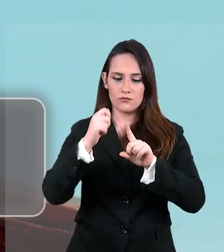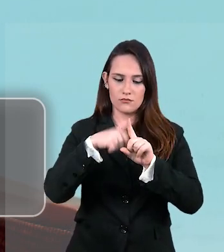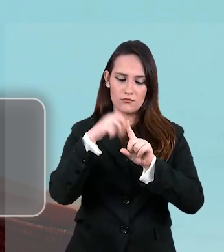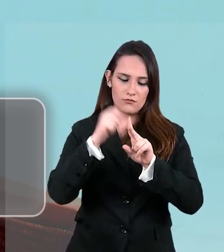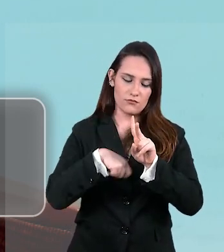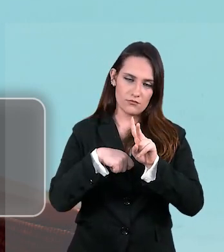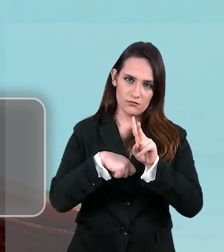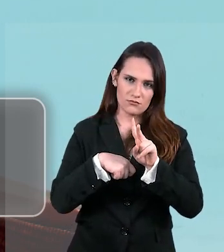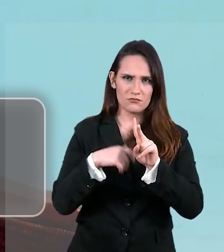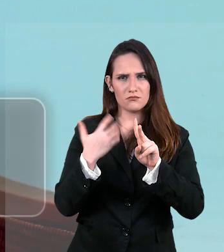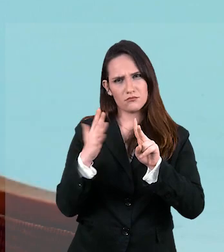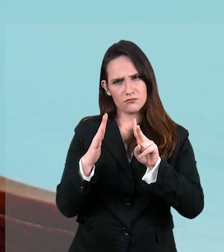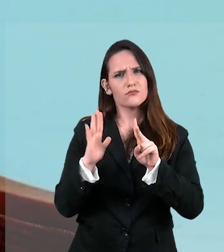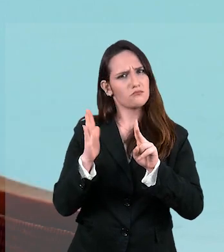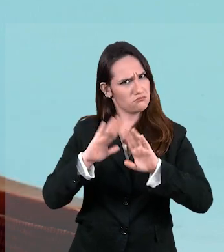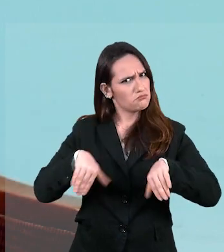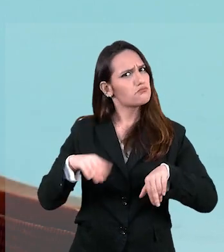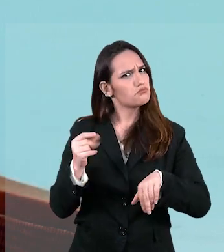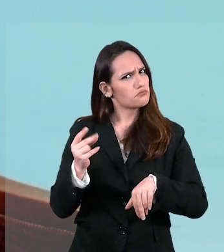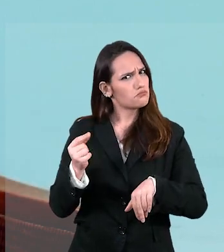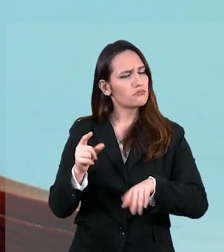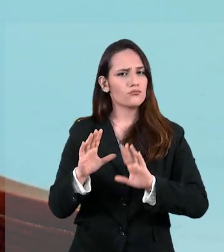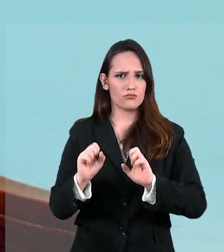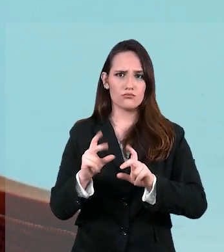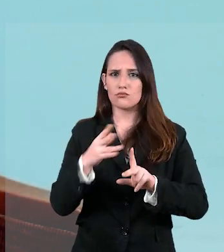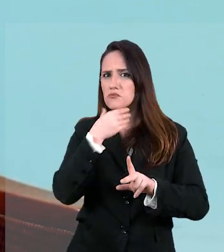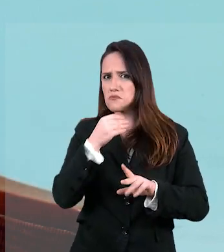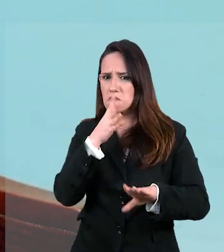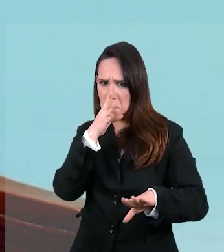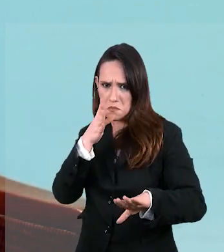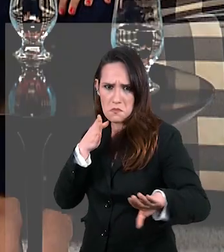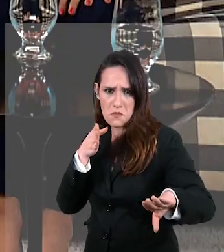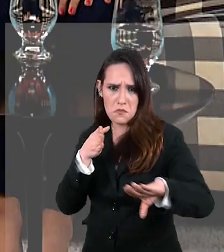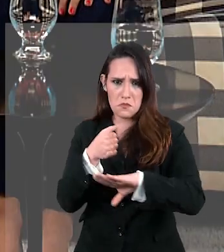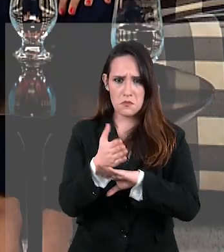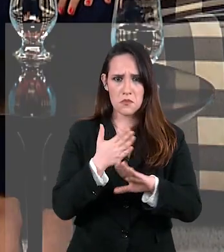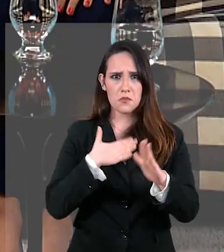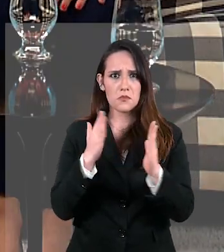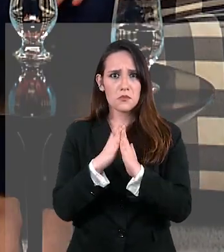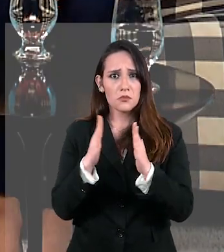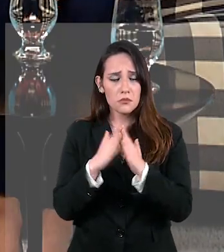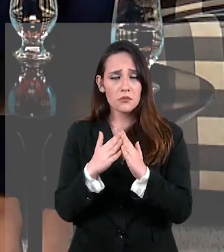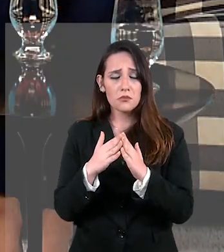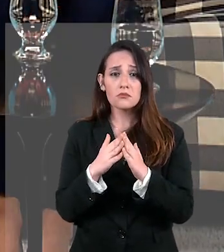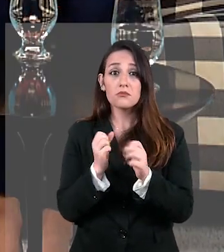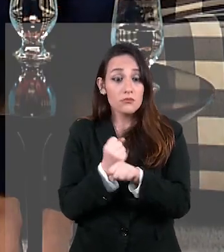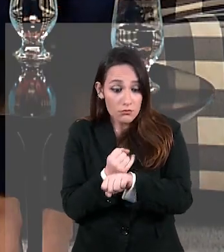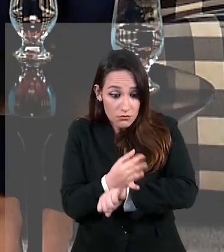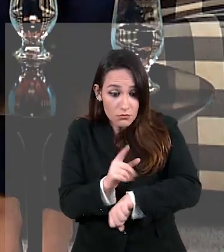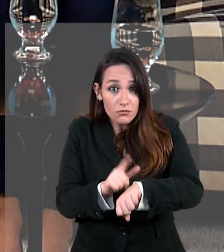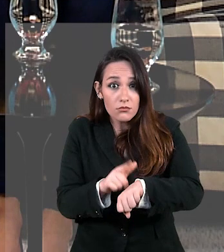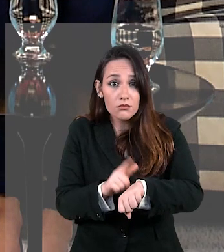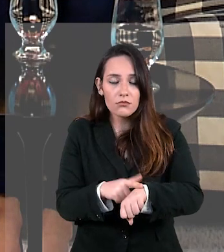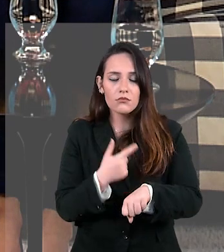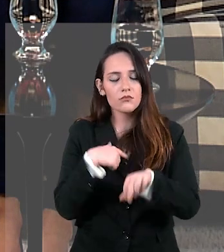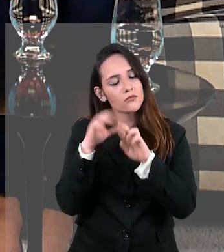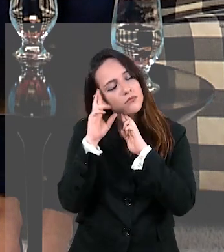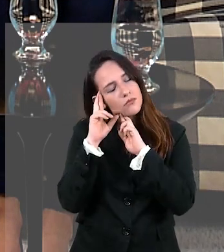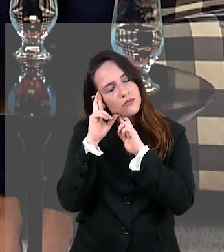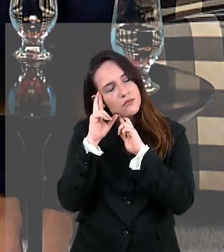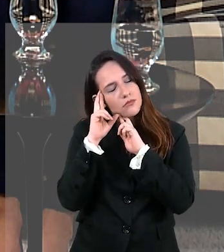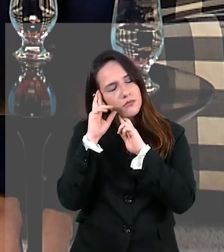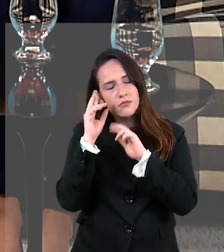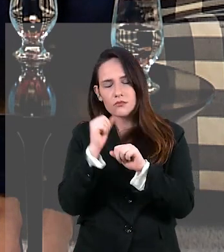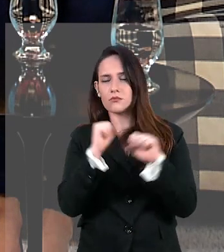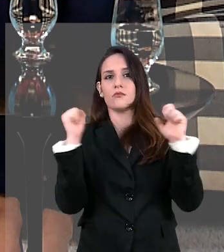2 meses depois, infelizmente, nós já estávamos separados. Ele invadiu a minha casa de madrugada e começou a me agredir